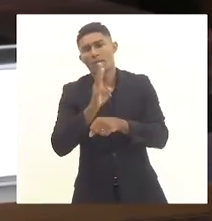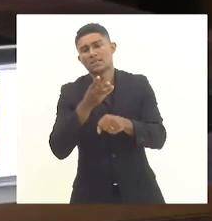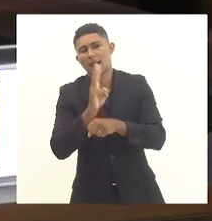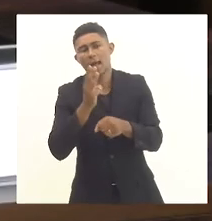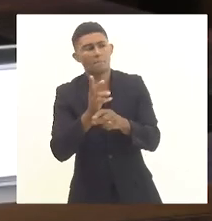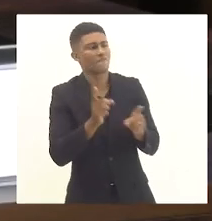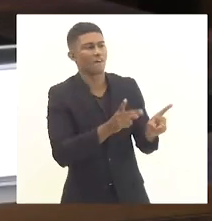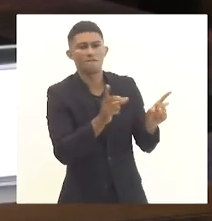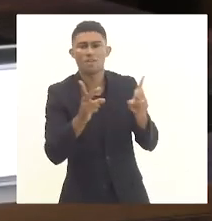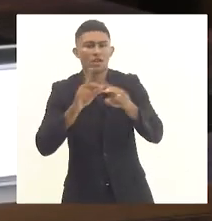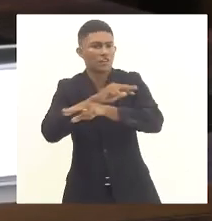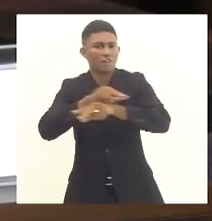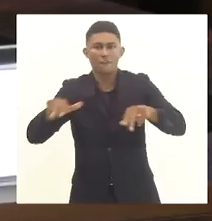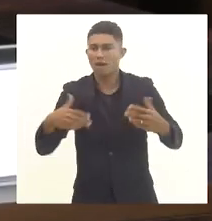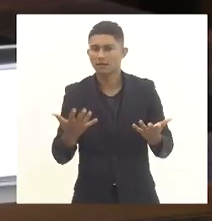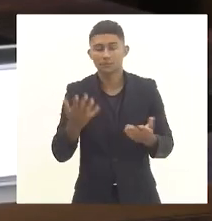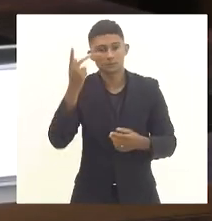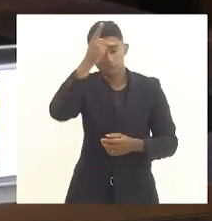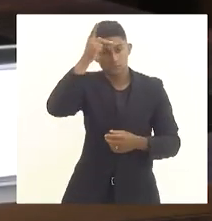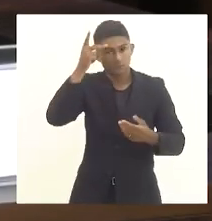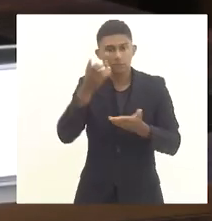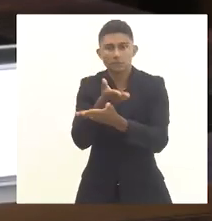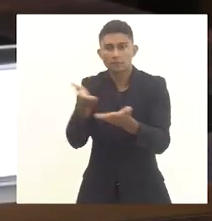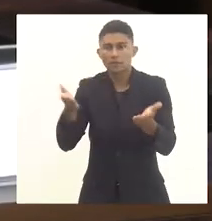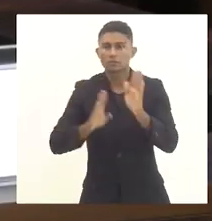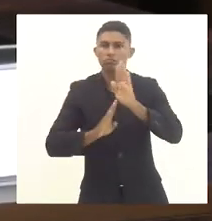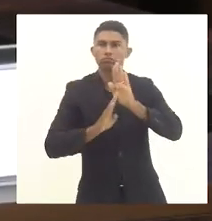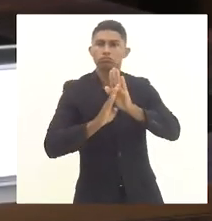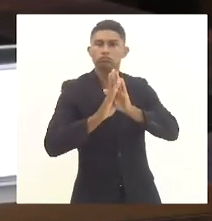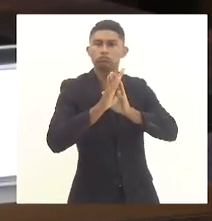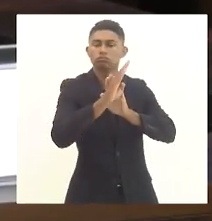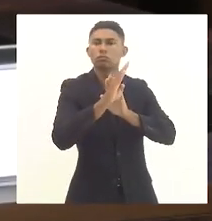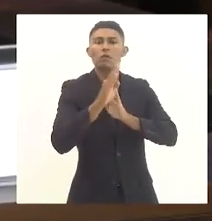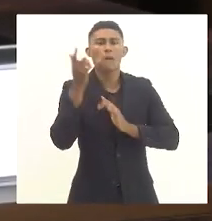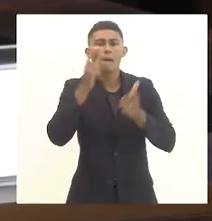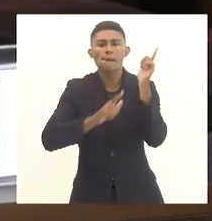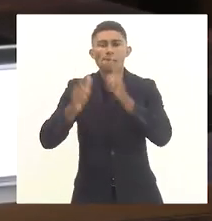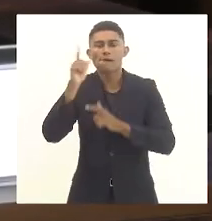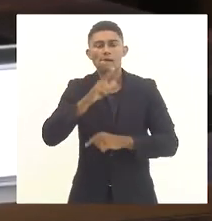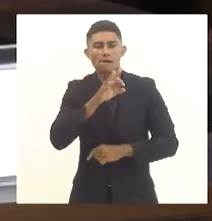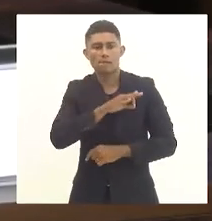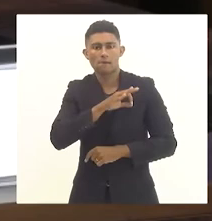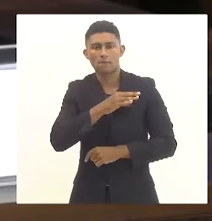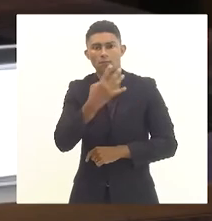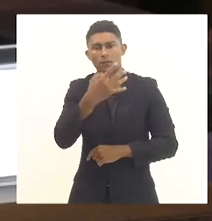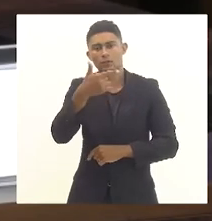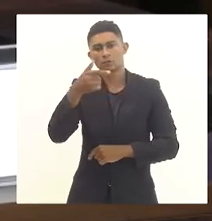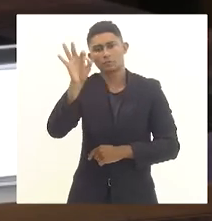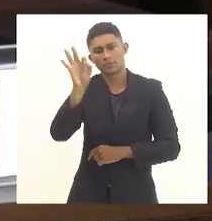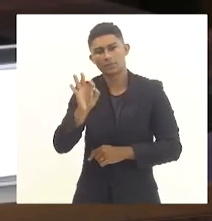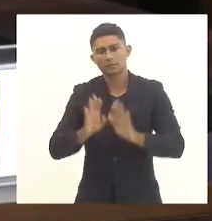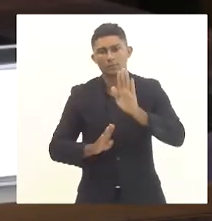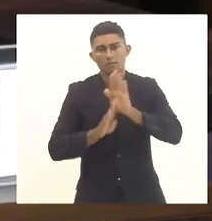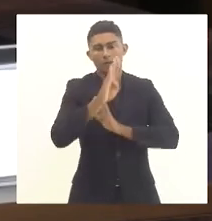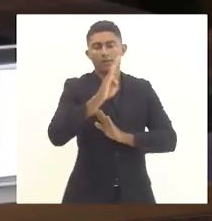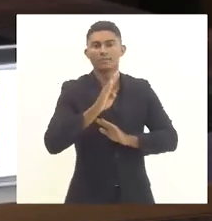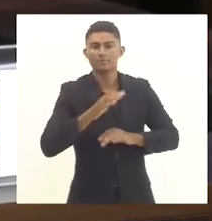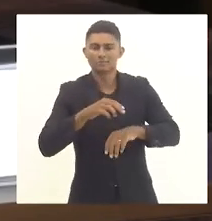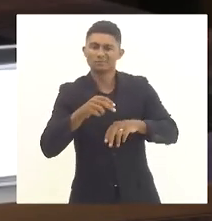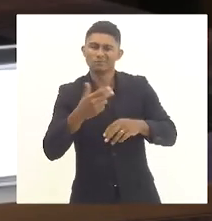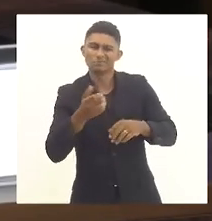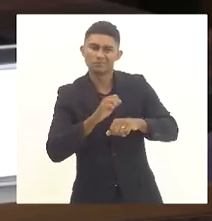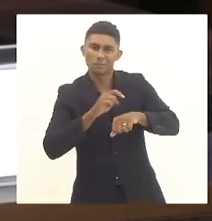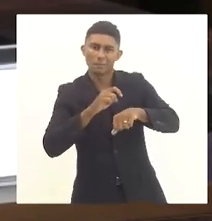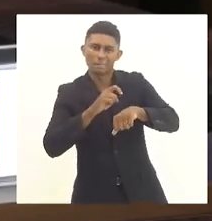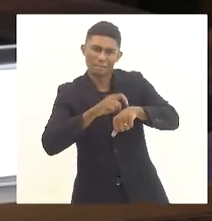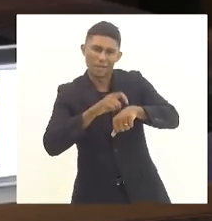sociais. Essas pessoas aumentaram, em média, a sua renda familiar em 42% durante a pandemia, o que era crise para